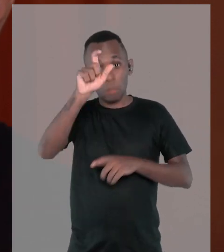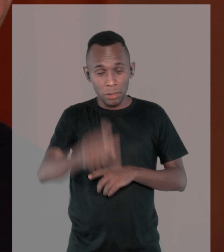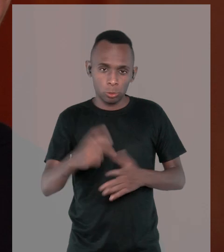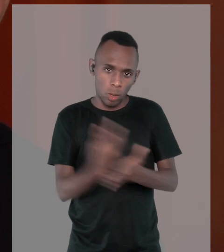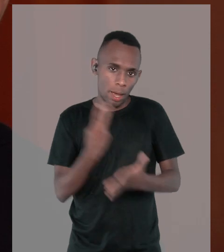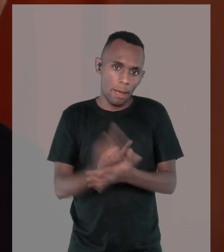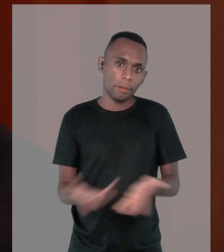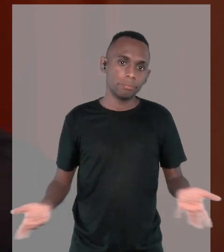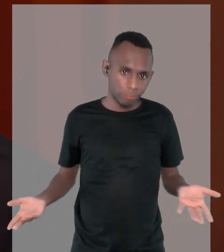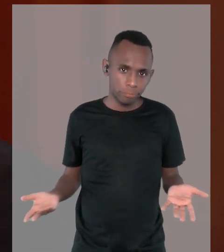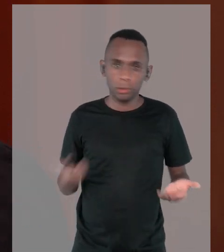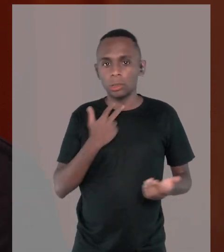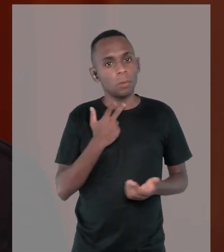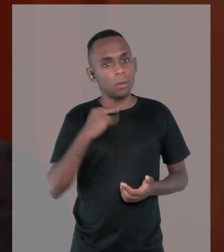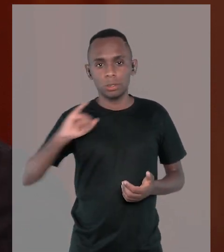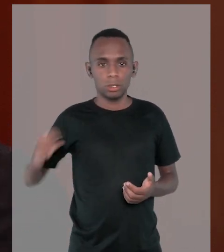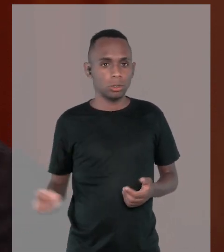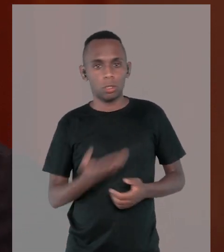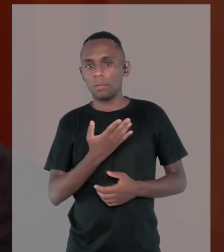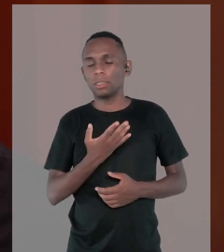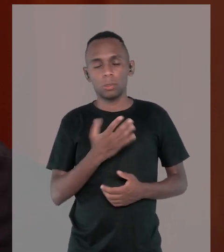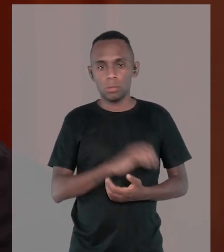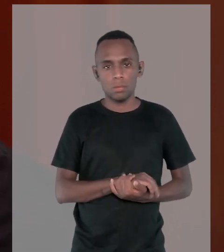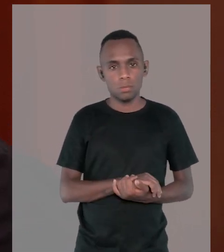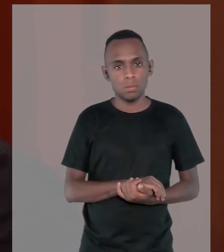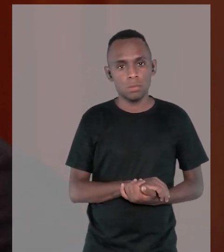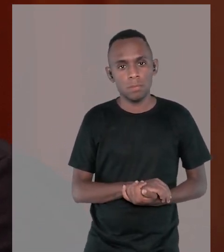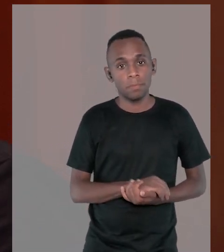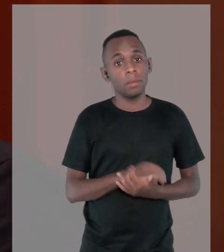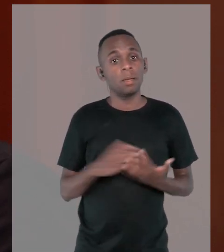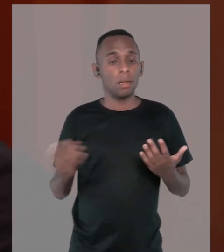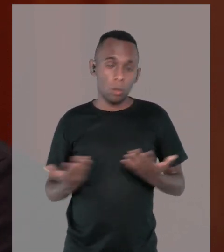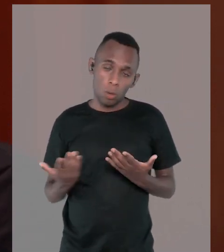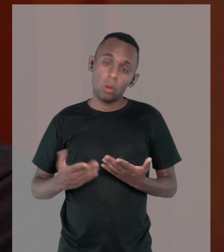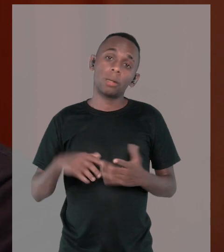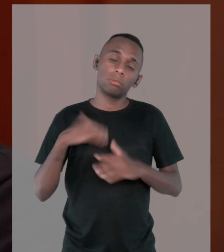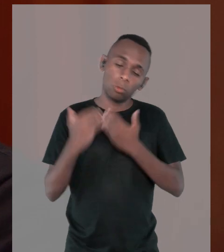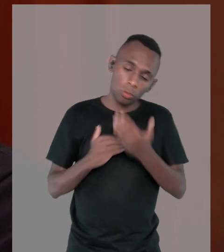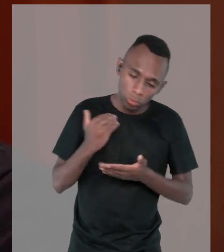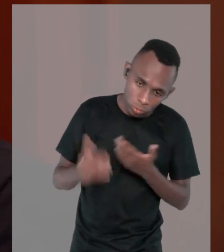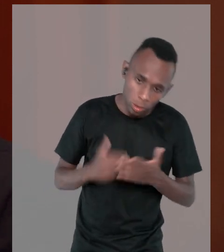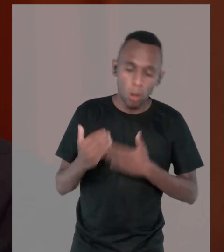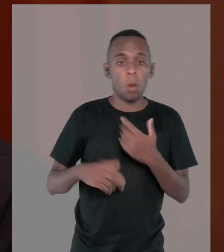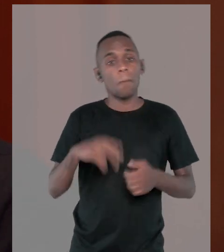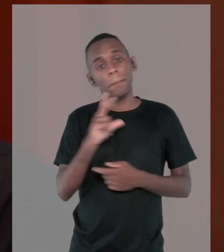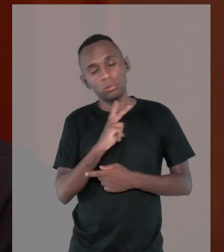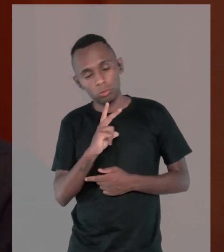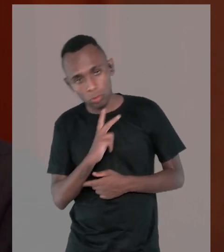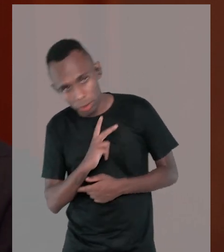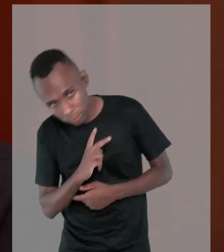honesto, não pode ter inovação como valor. Agora, é a construção